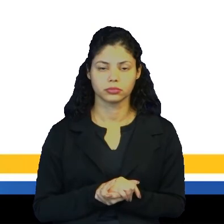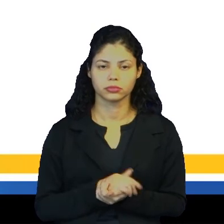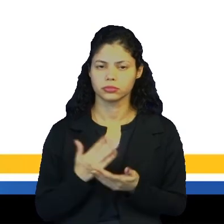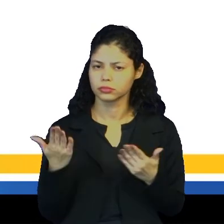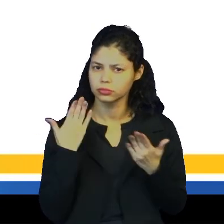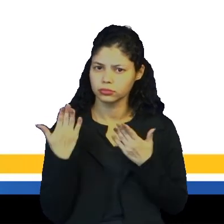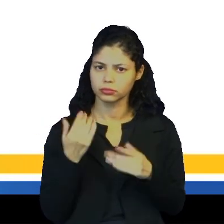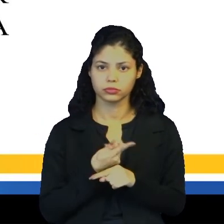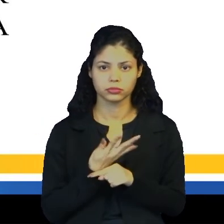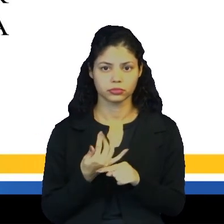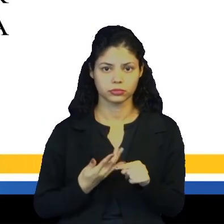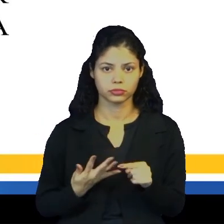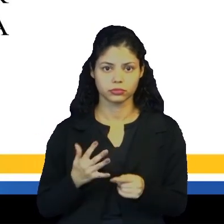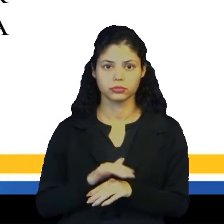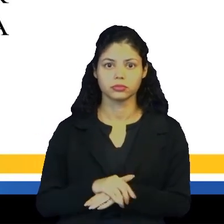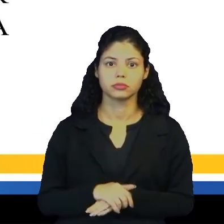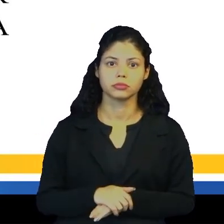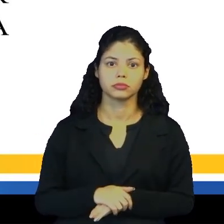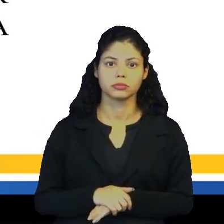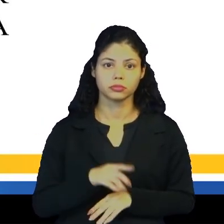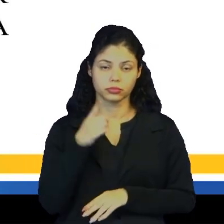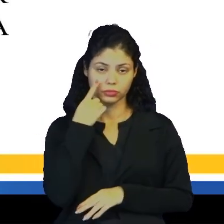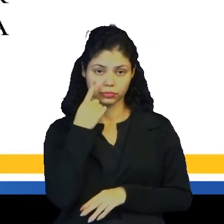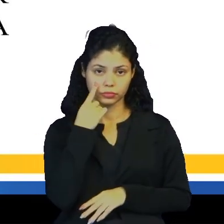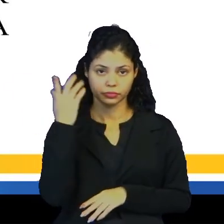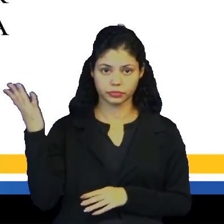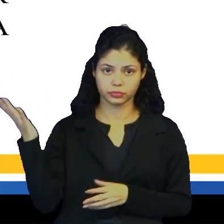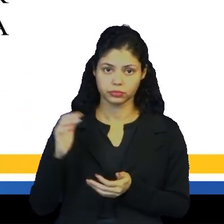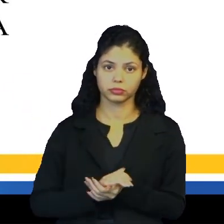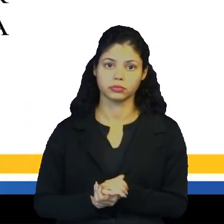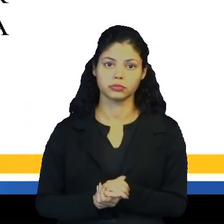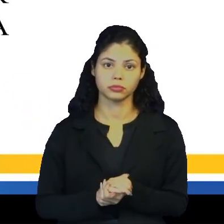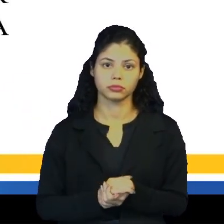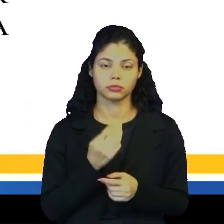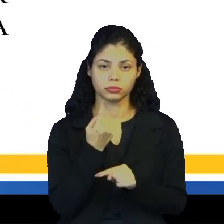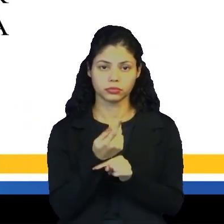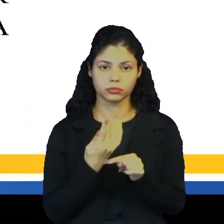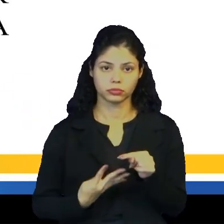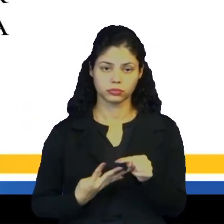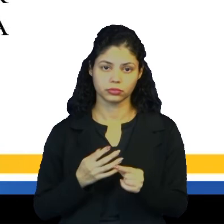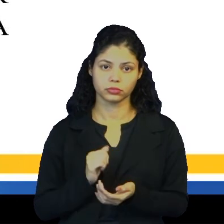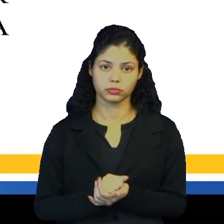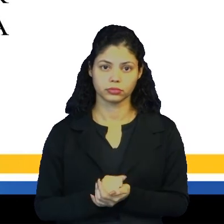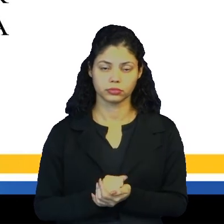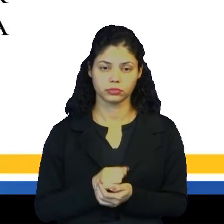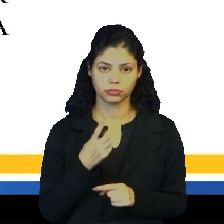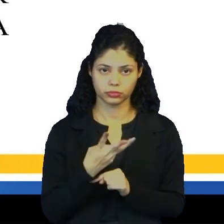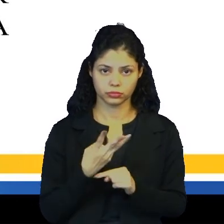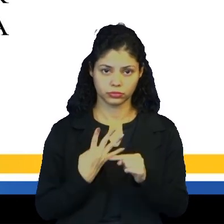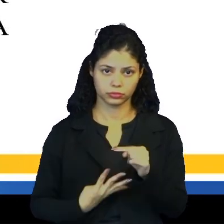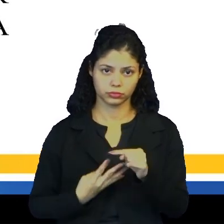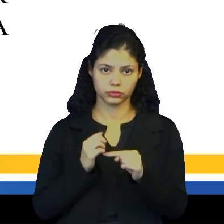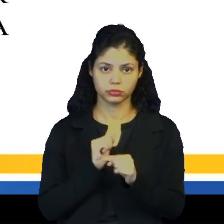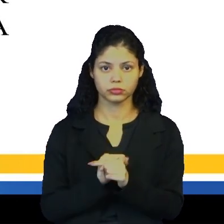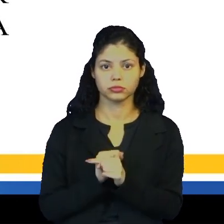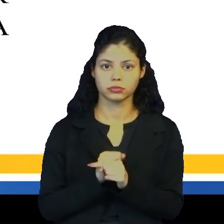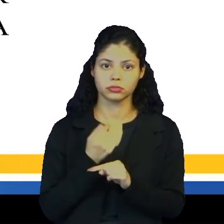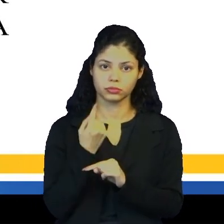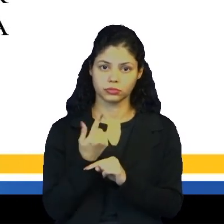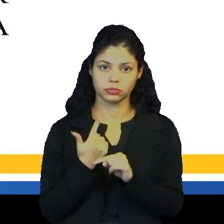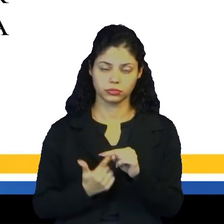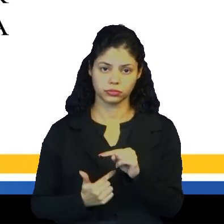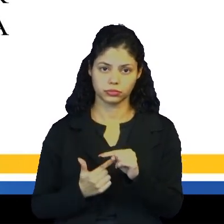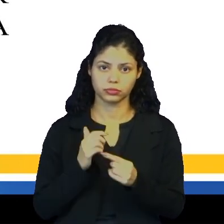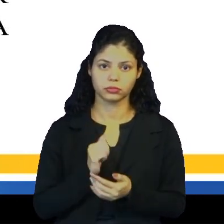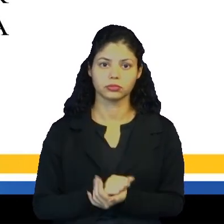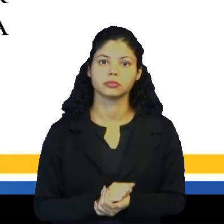Vamos comparar as frações, gente. Olha só, Cláudia foi 1/4, Silvia foi 3/4, Marta